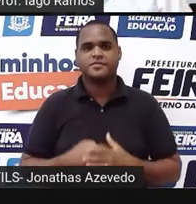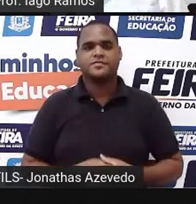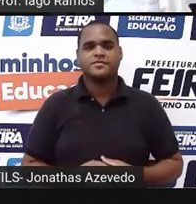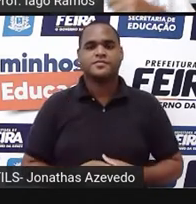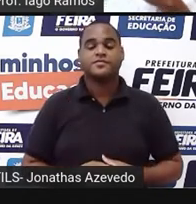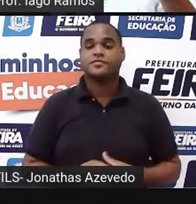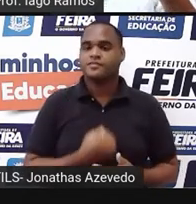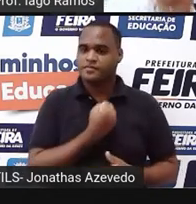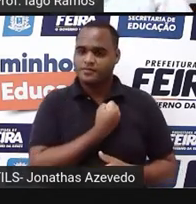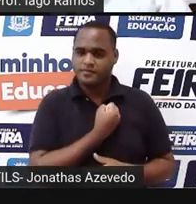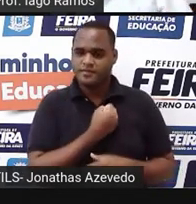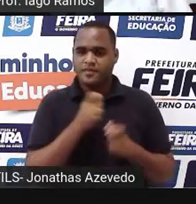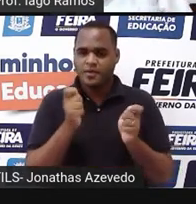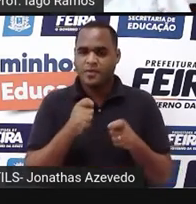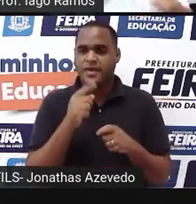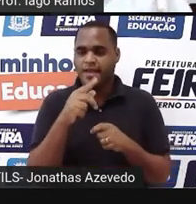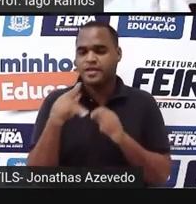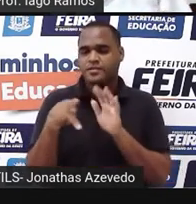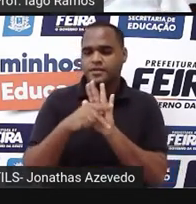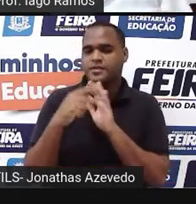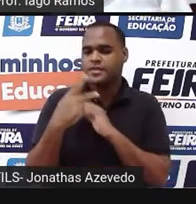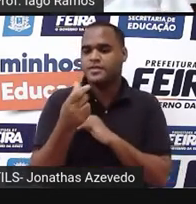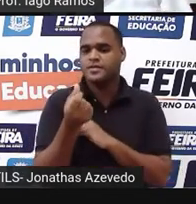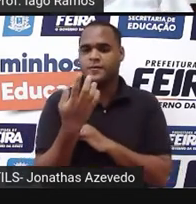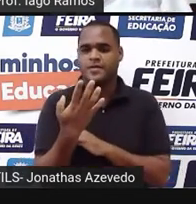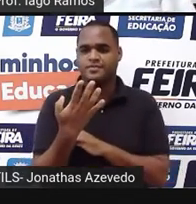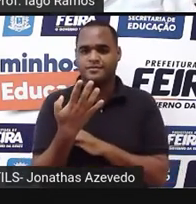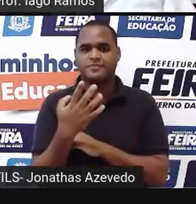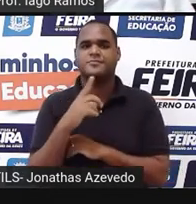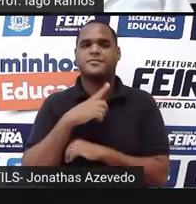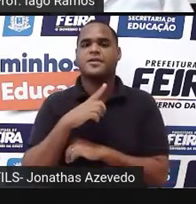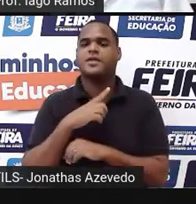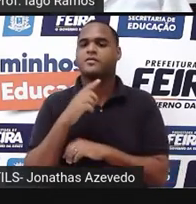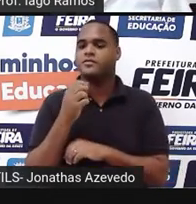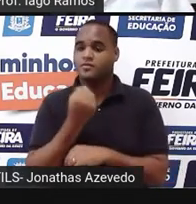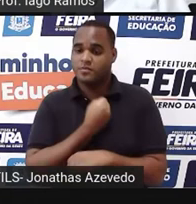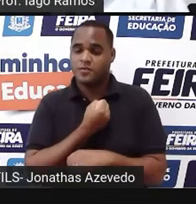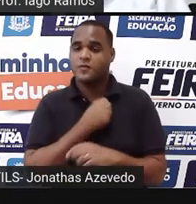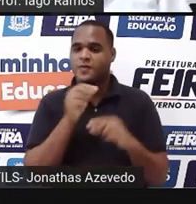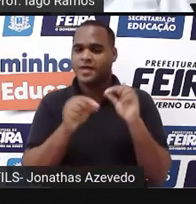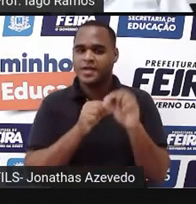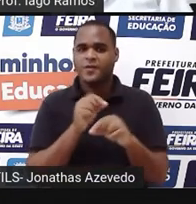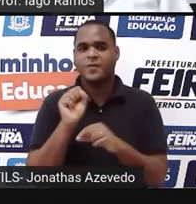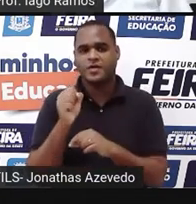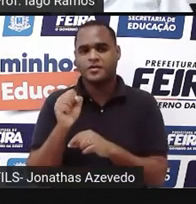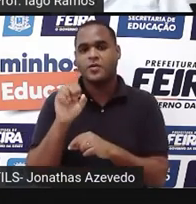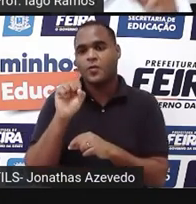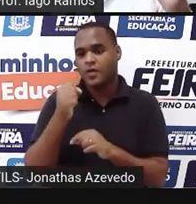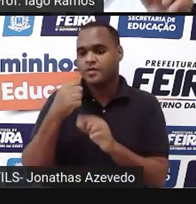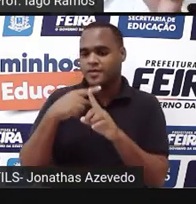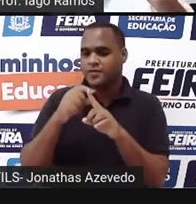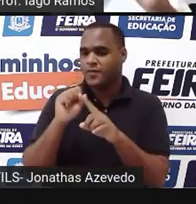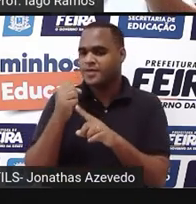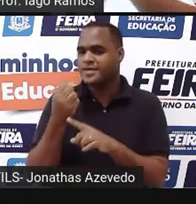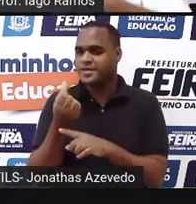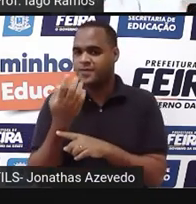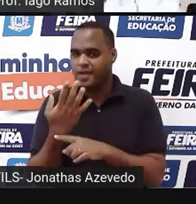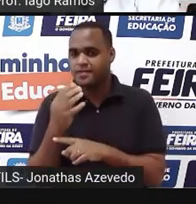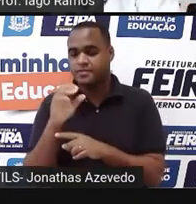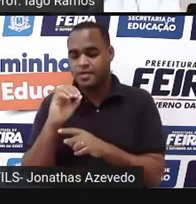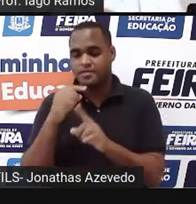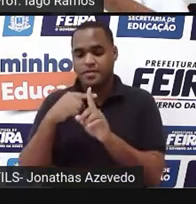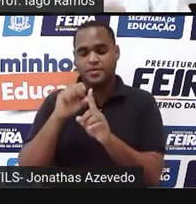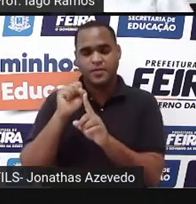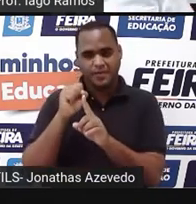Um número que vezes ele mesmo dá 64. E esse número é 8. 8 vezes 8 é 64. Então fica 0 mais